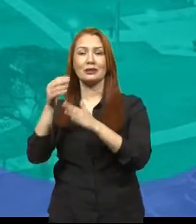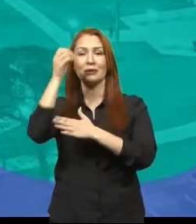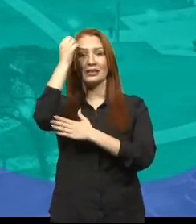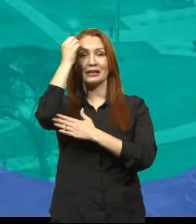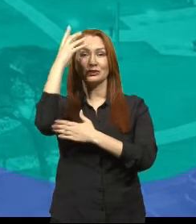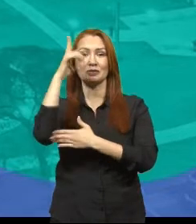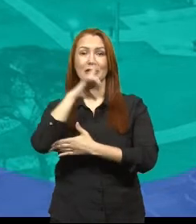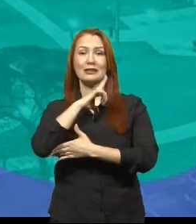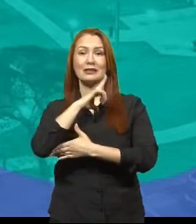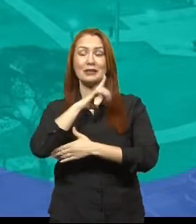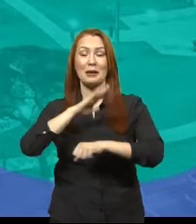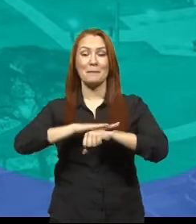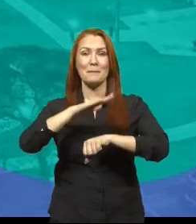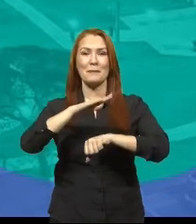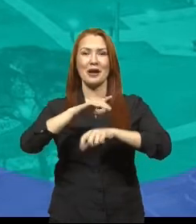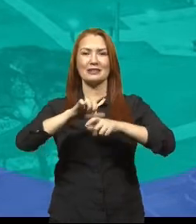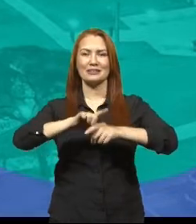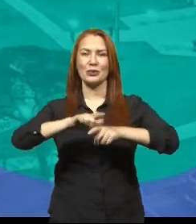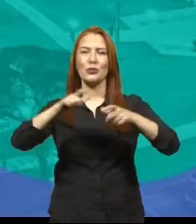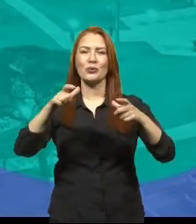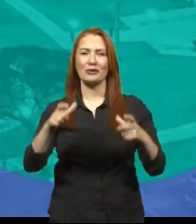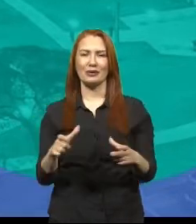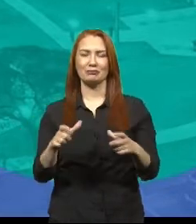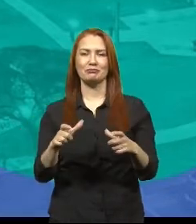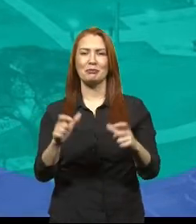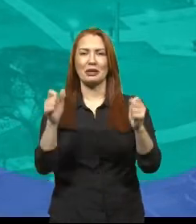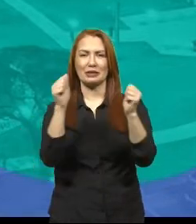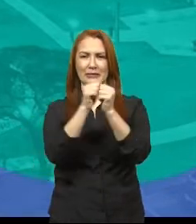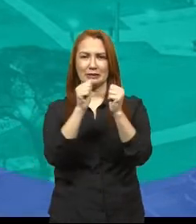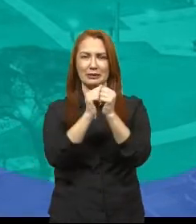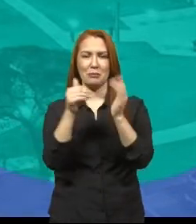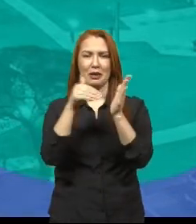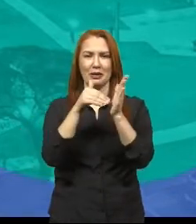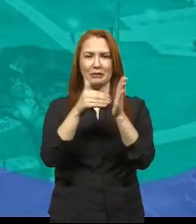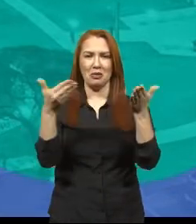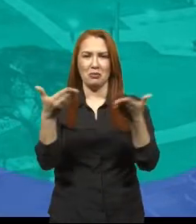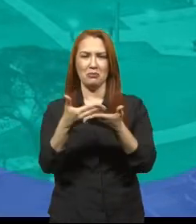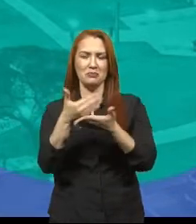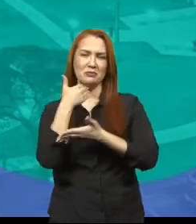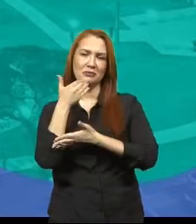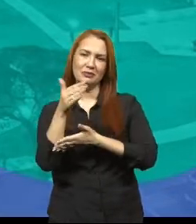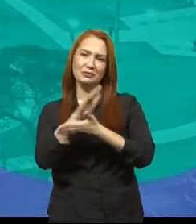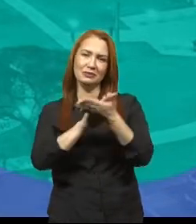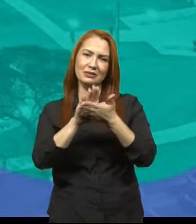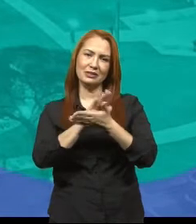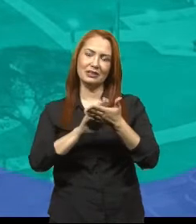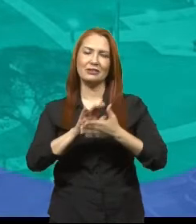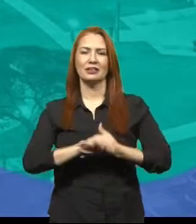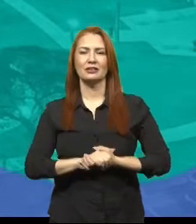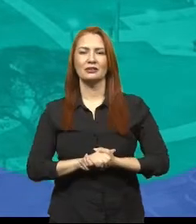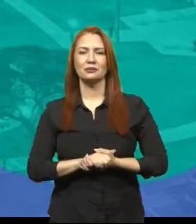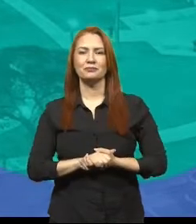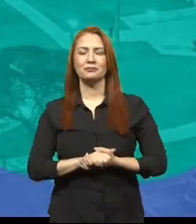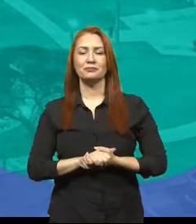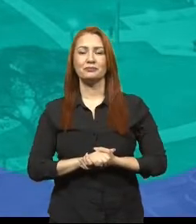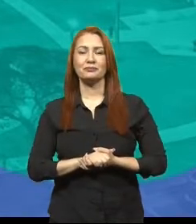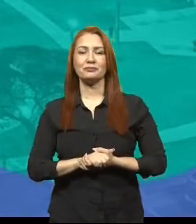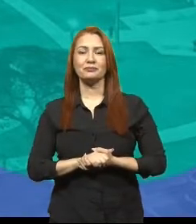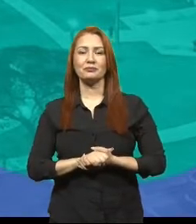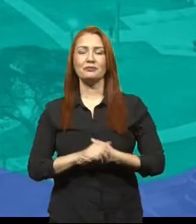muito mais espaço, né, para que sistemas que até então não eram viáveis vamos dizer, do ponto de vista de